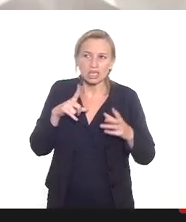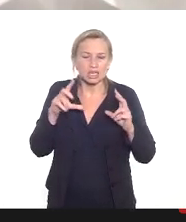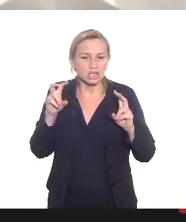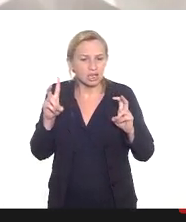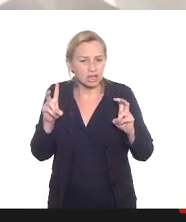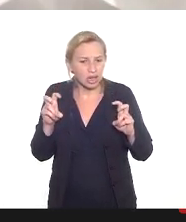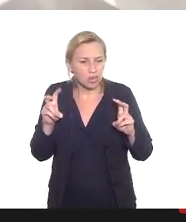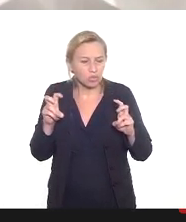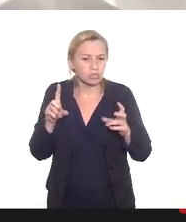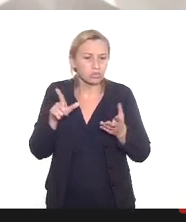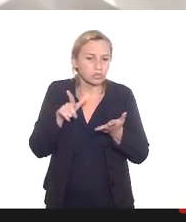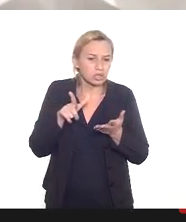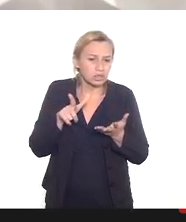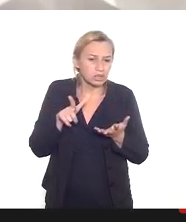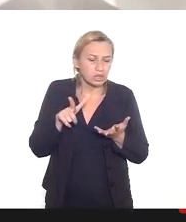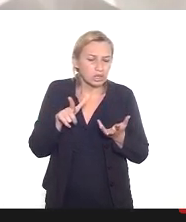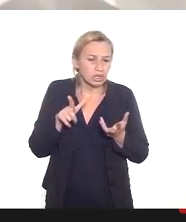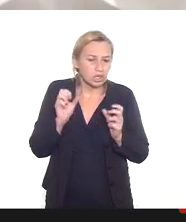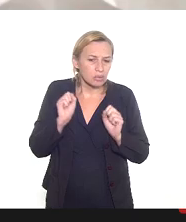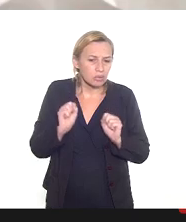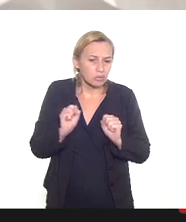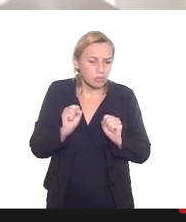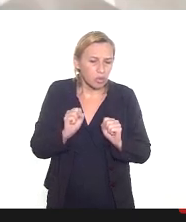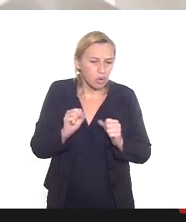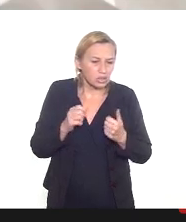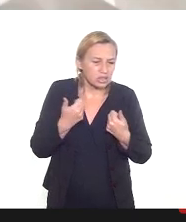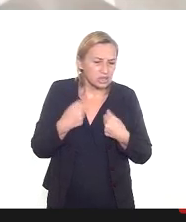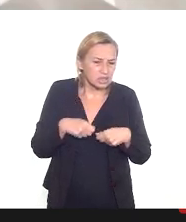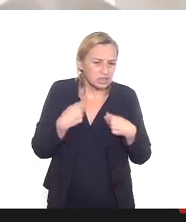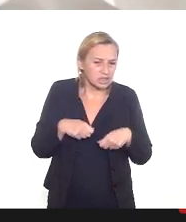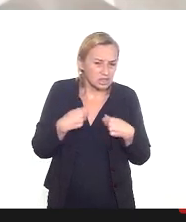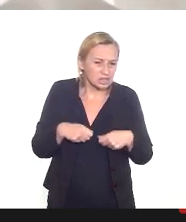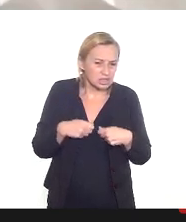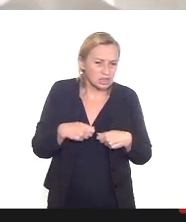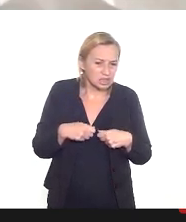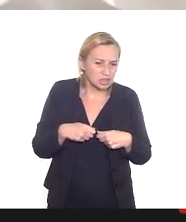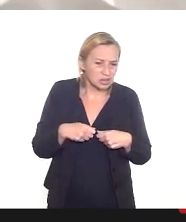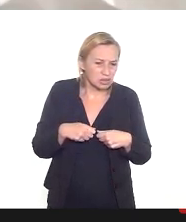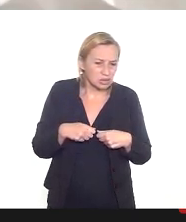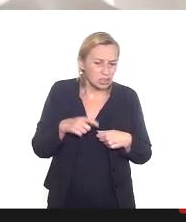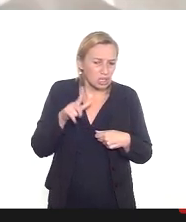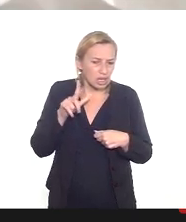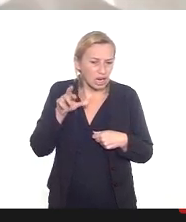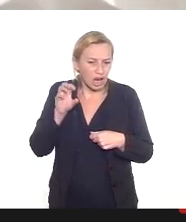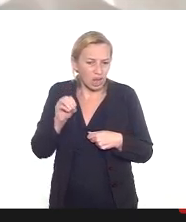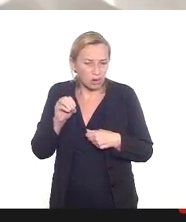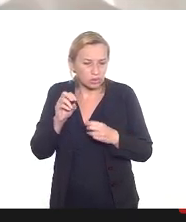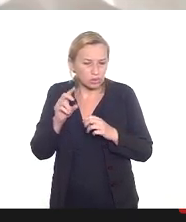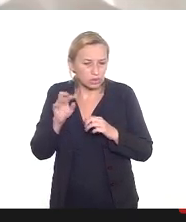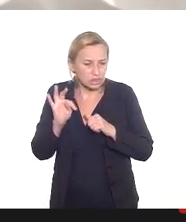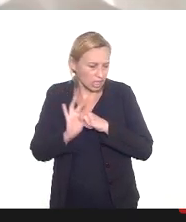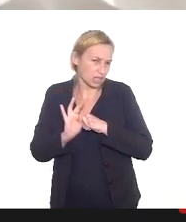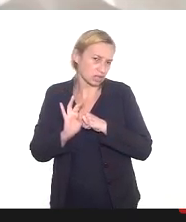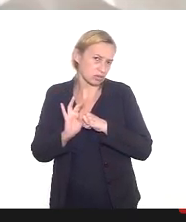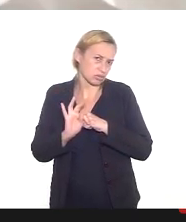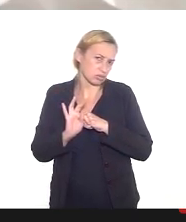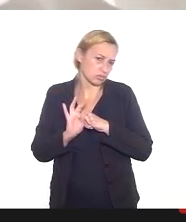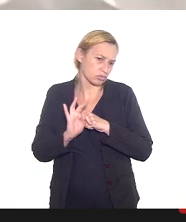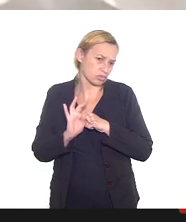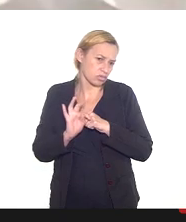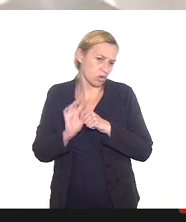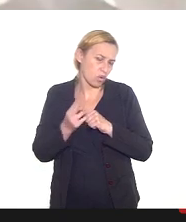né que ele pode vir a ser necessário para um posterior laudo técnico para um posterior